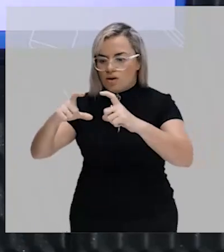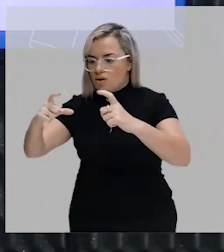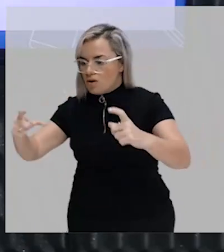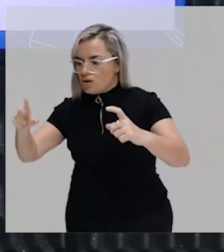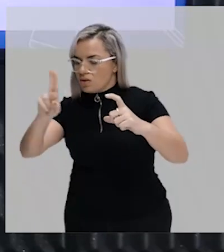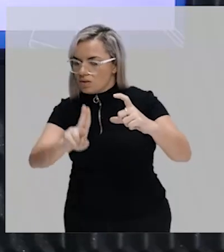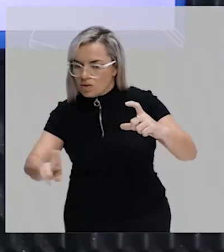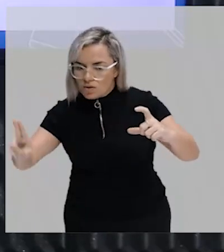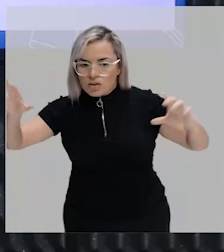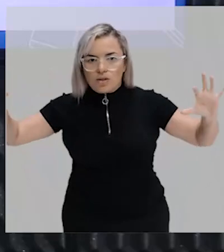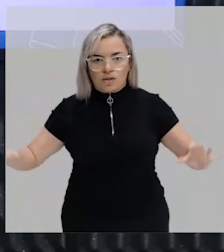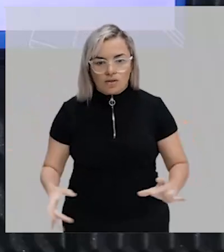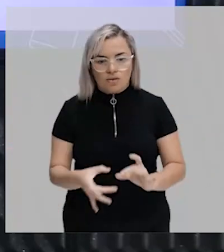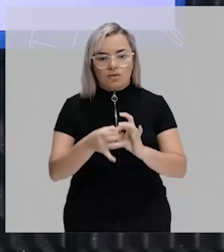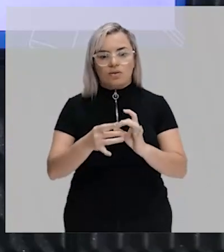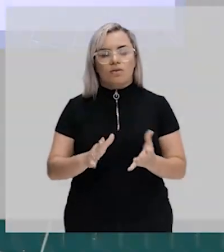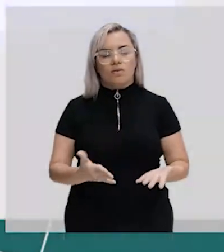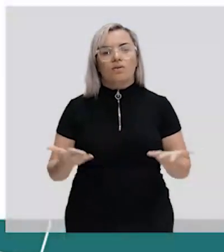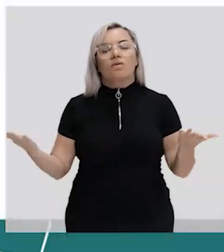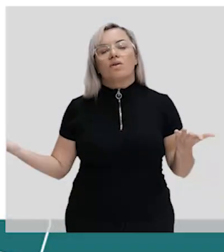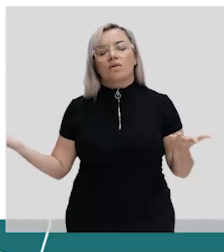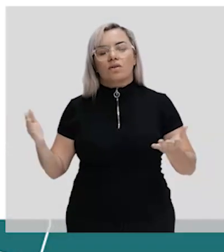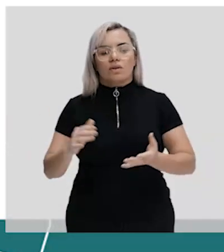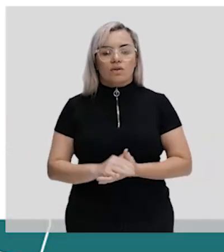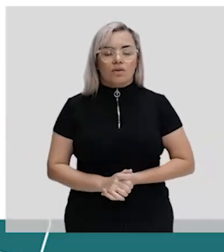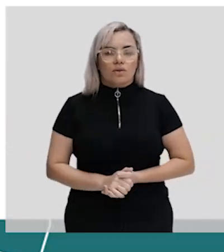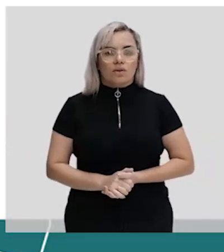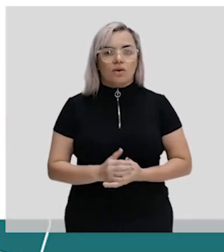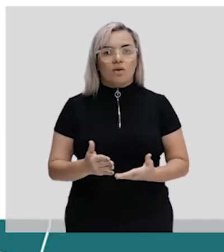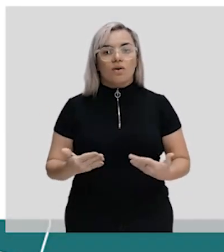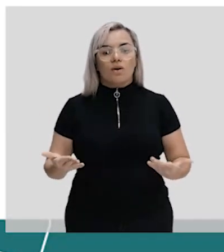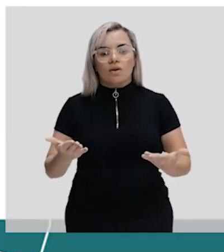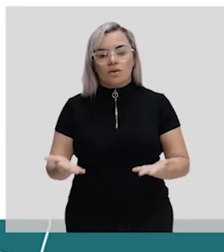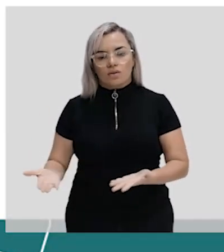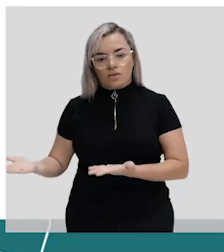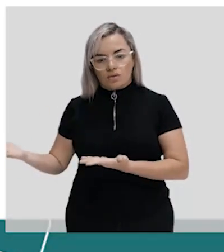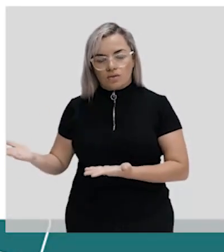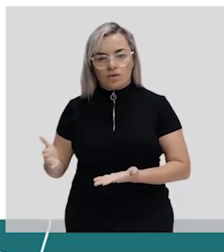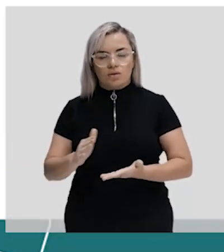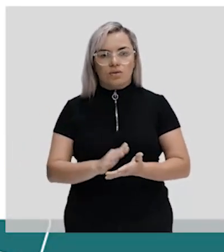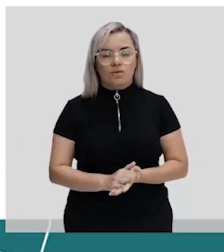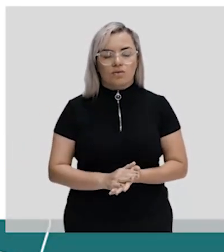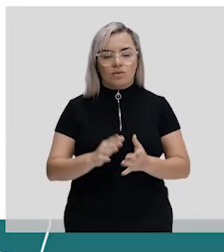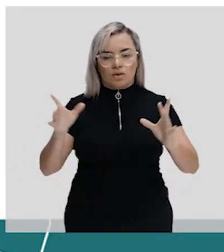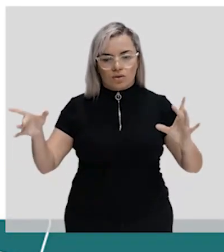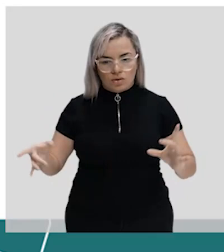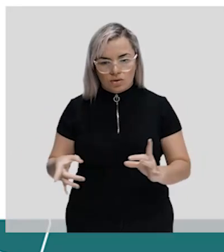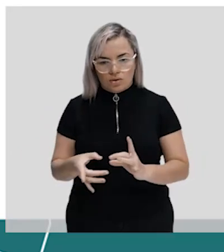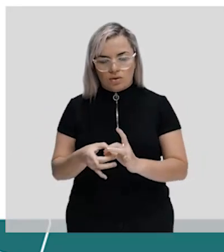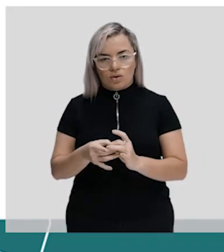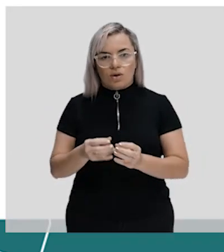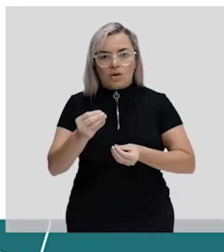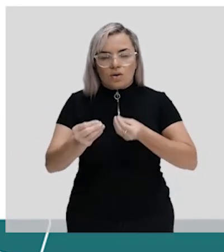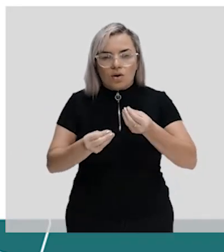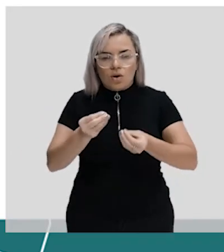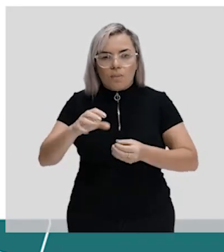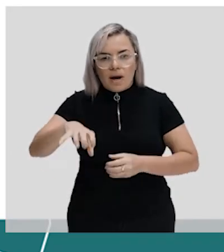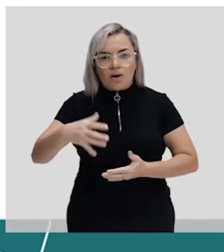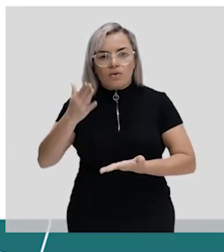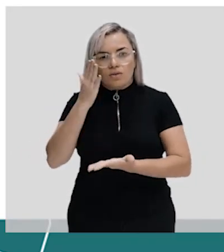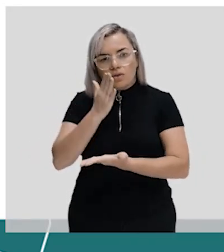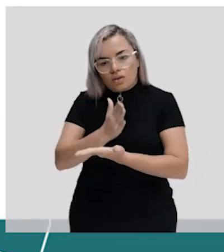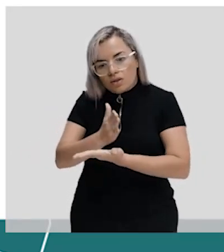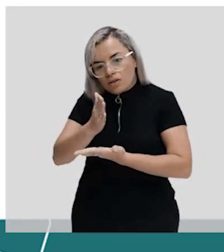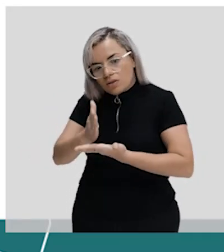empregadas. O que são essas conjunções e qual a sua divisão? Nós já falamos sobre o conceito de conjunções, né? Então, qual